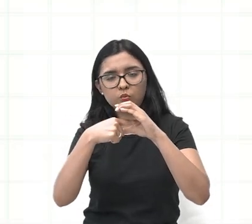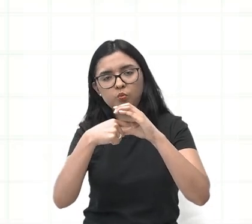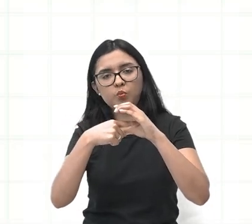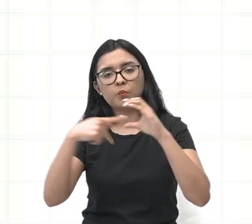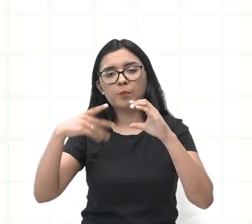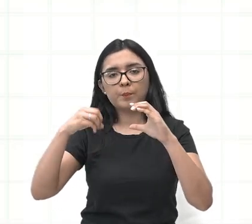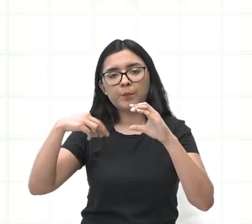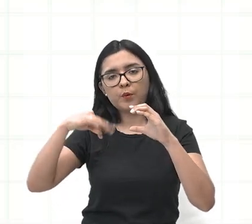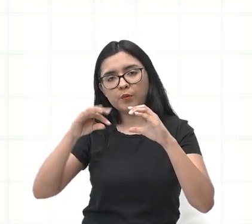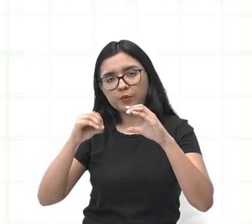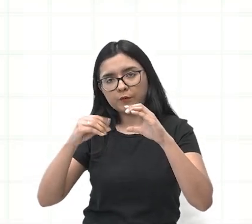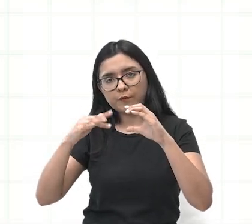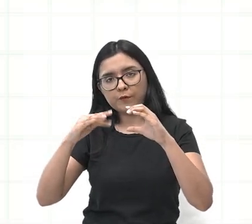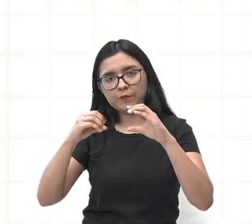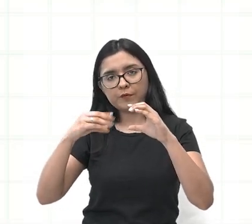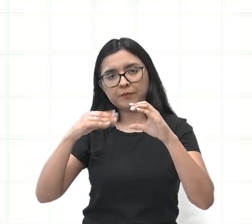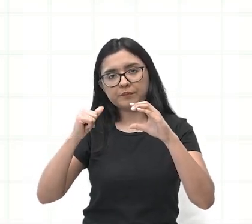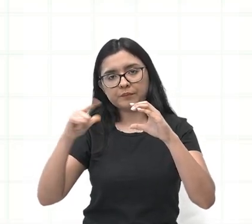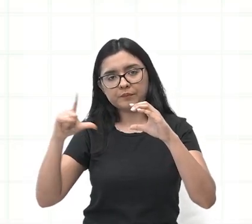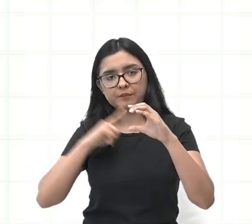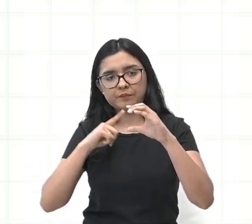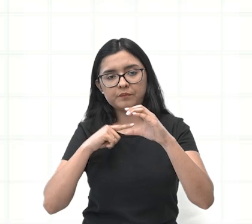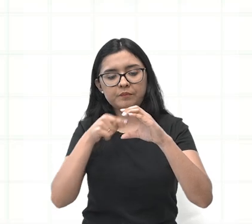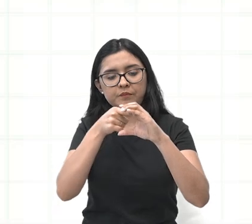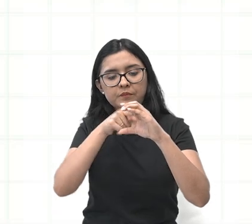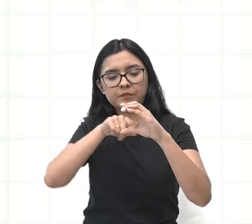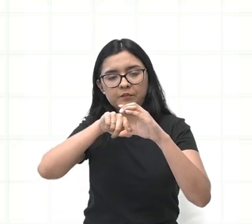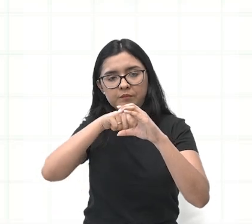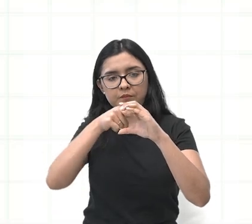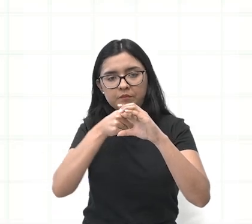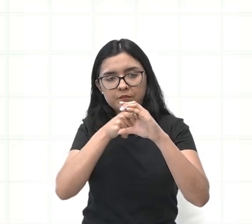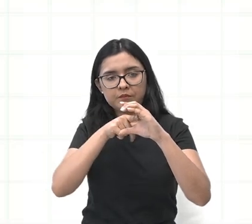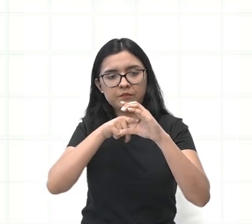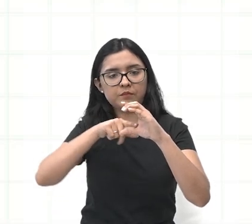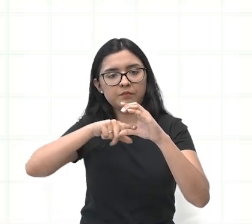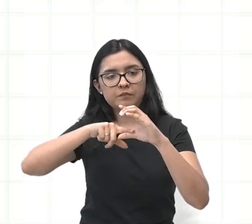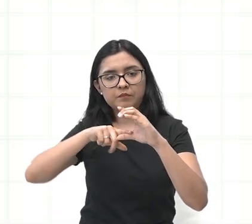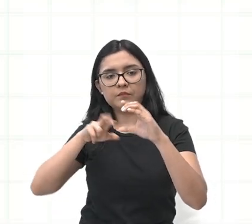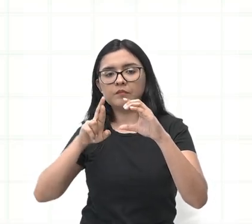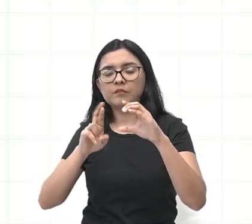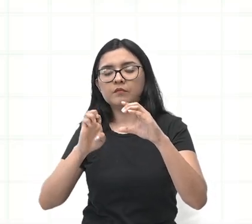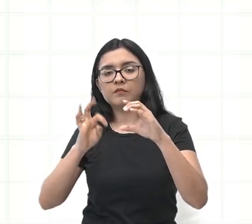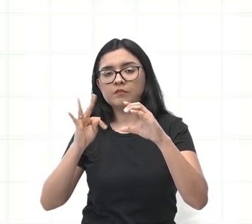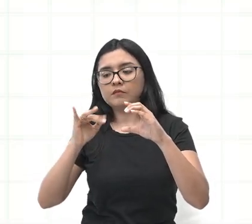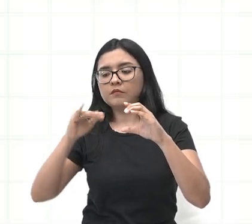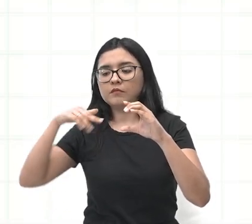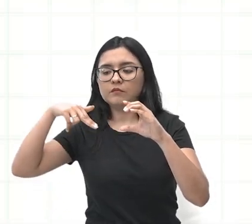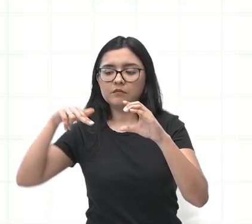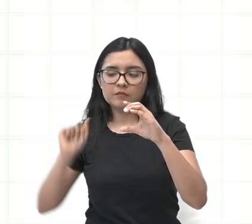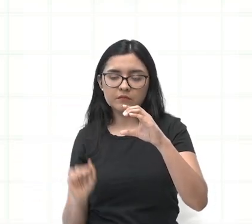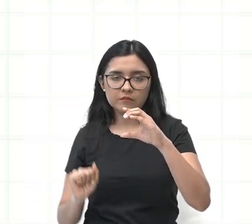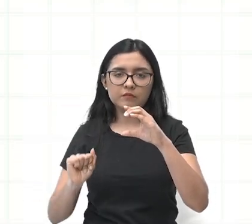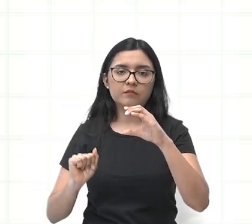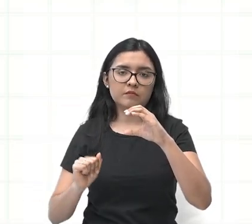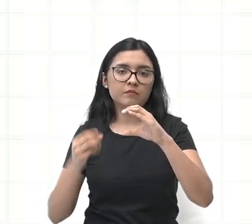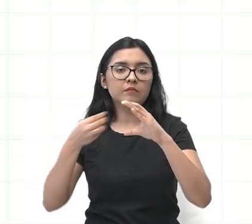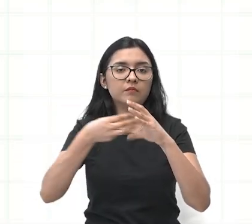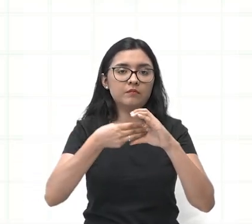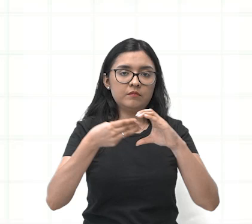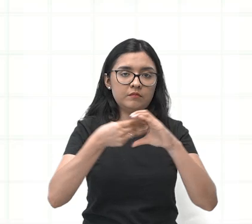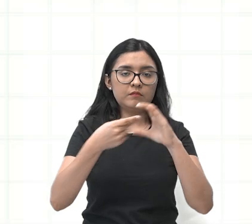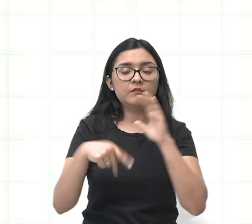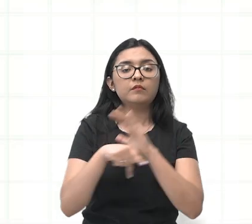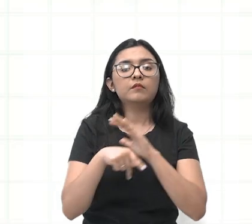ponto focal, que está presente na retina, né? Esse ponto ali vai ter os fotorreceptores, que são aquelas